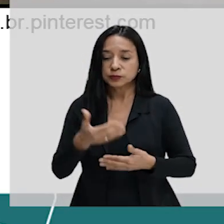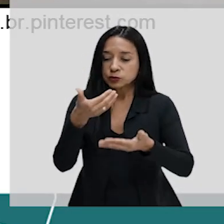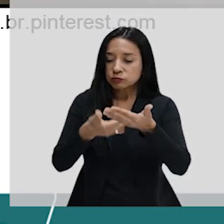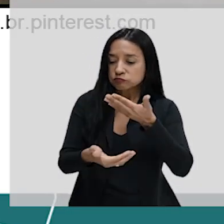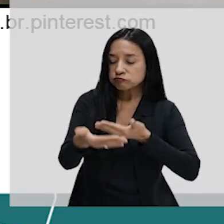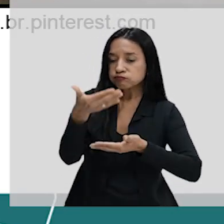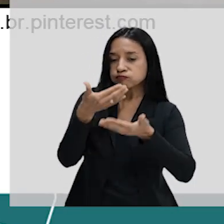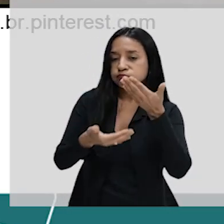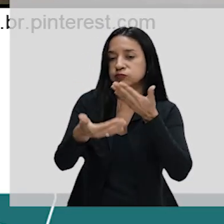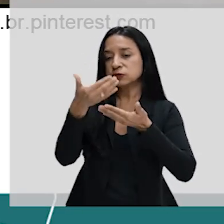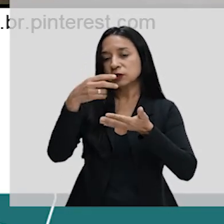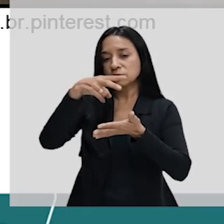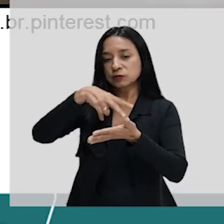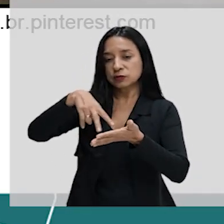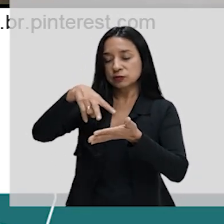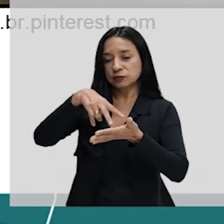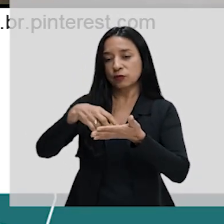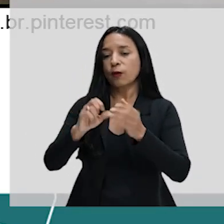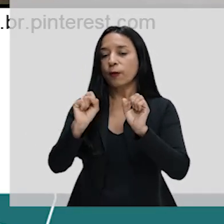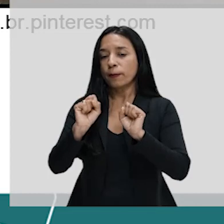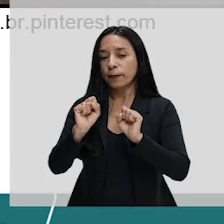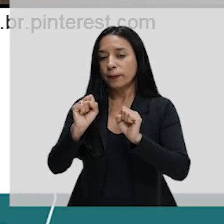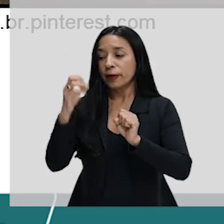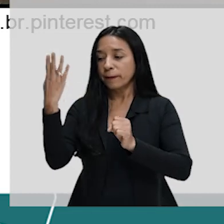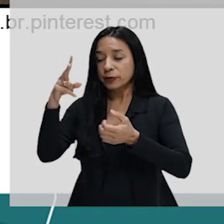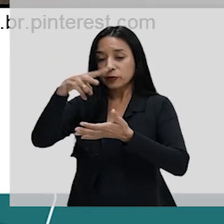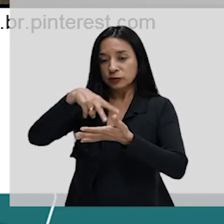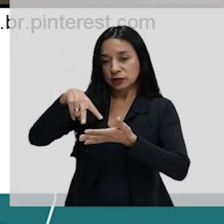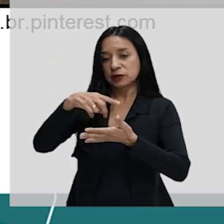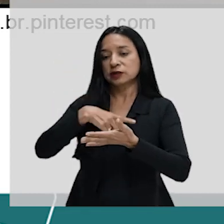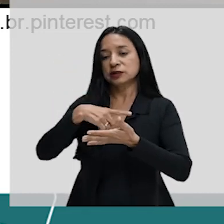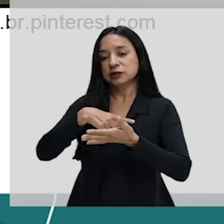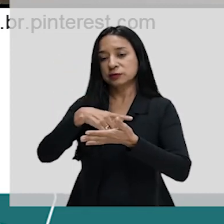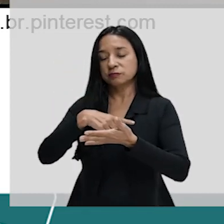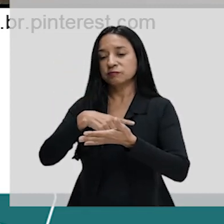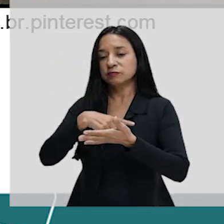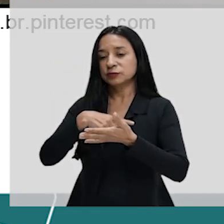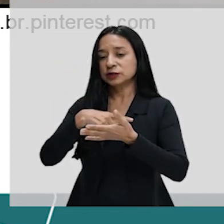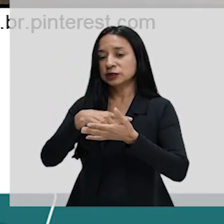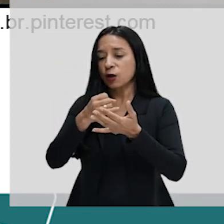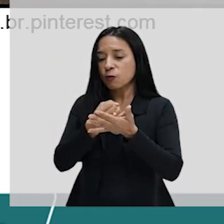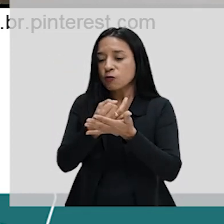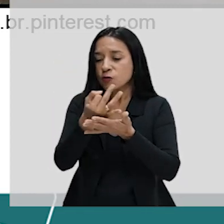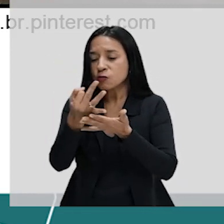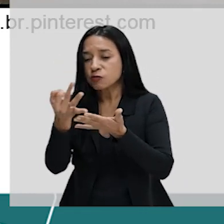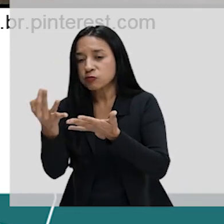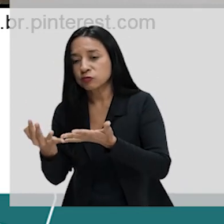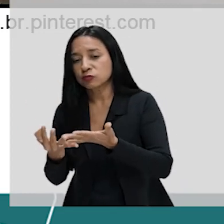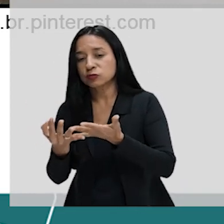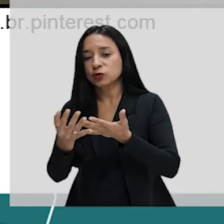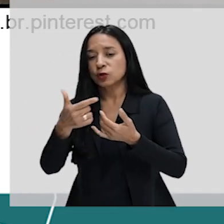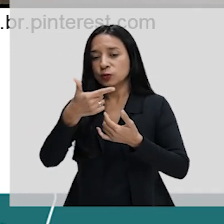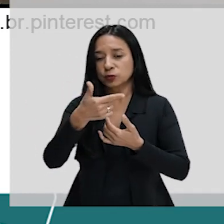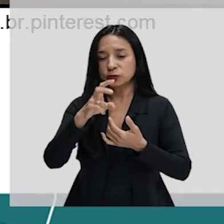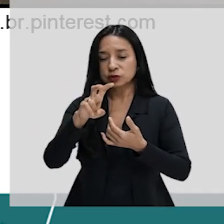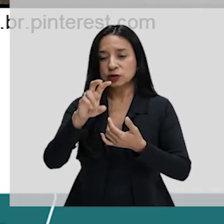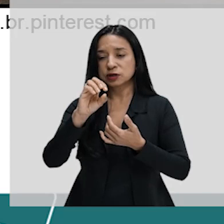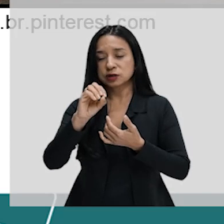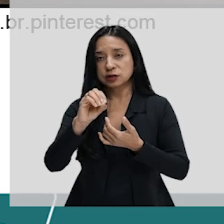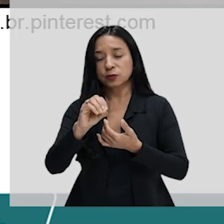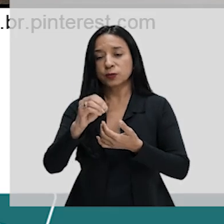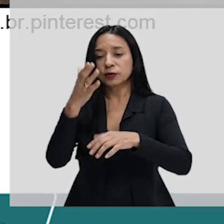vivência. É aquilo que eu falei para vocês ainda há pouco. Eu, como profissional de educação física, eu não posso hoje chegar, eu vou dar